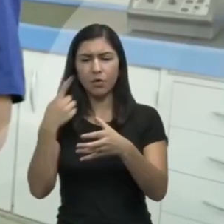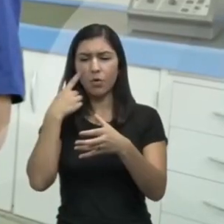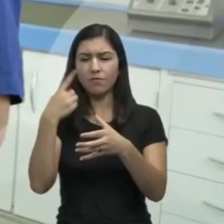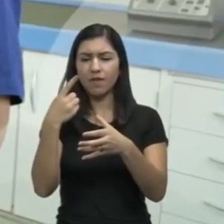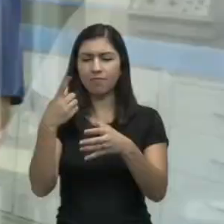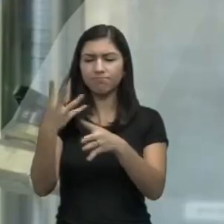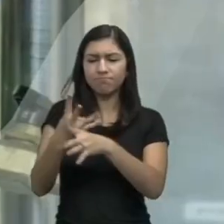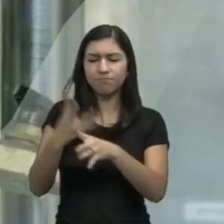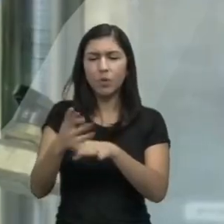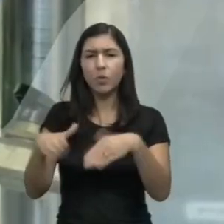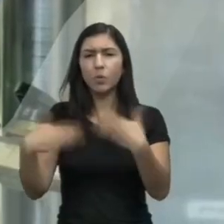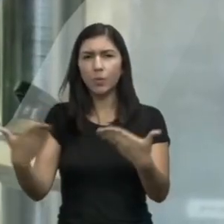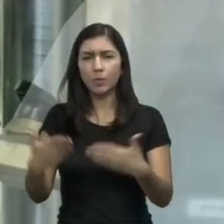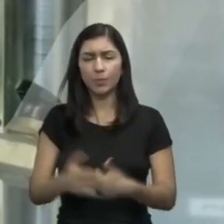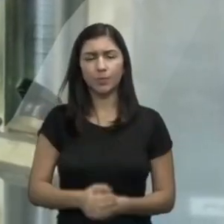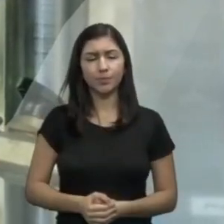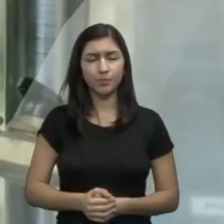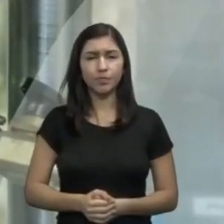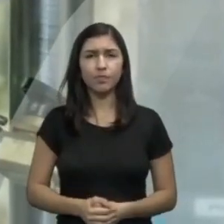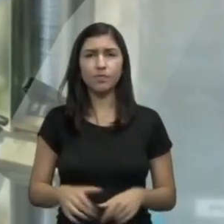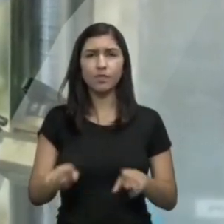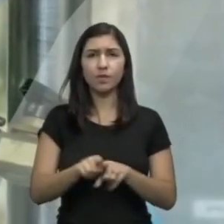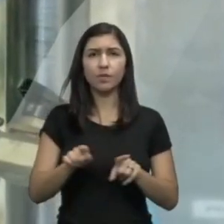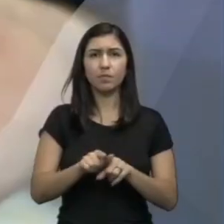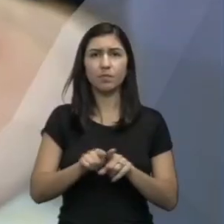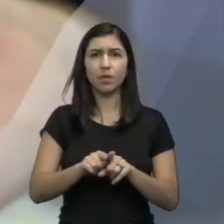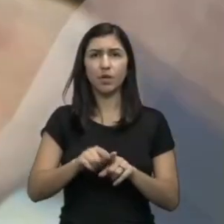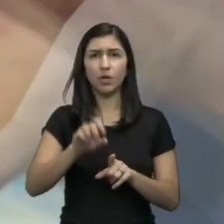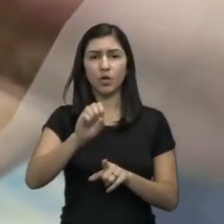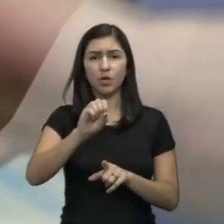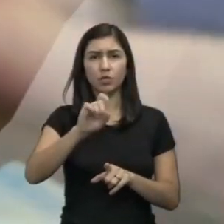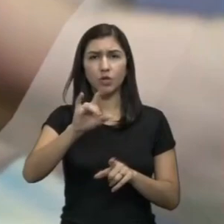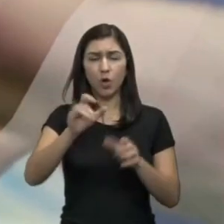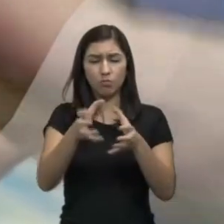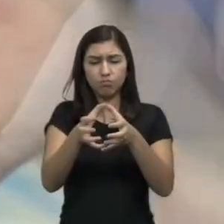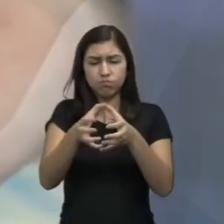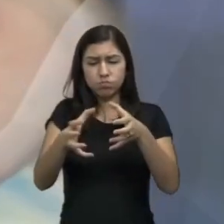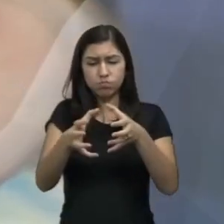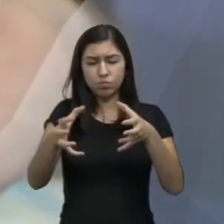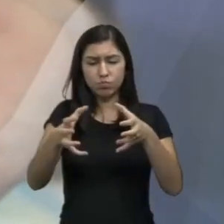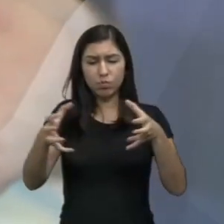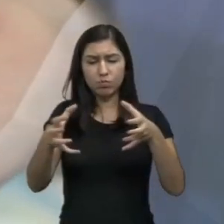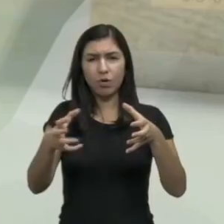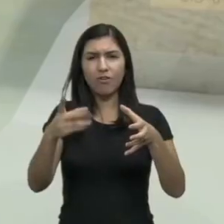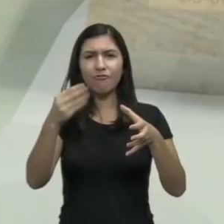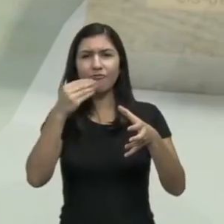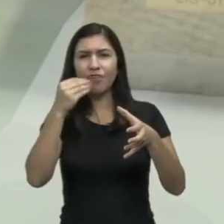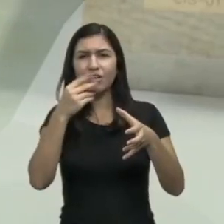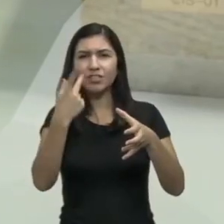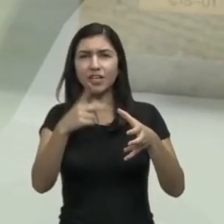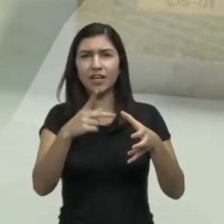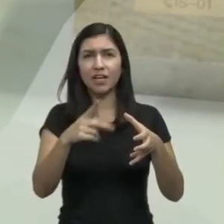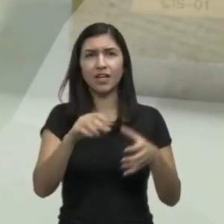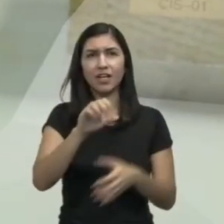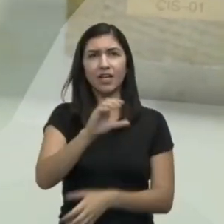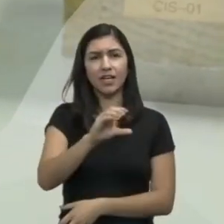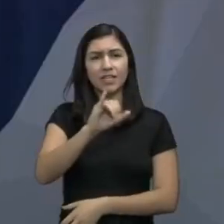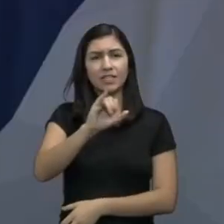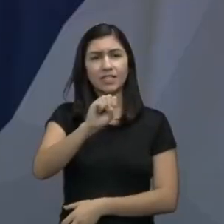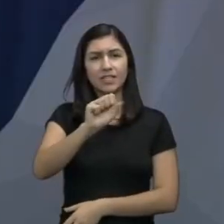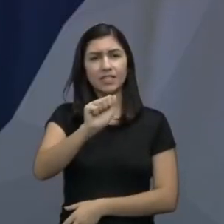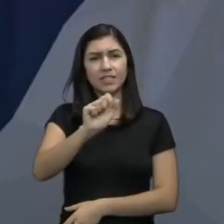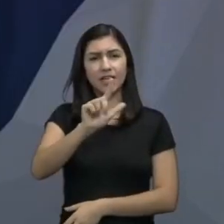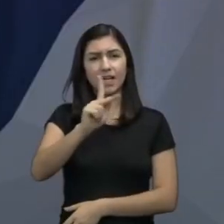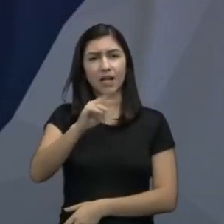solo à compressão. No ensaio triaxial, o solo cisalha no ponto de maior fragilidade. Já no ensaio de cisalhamento